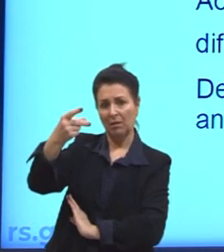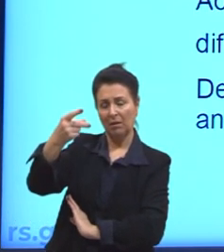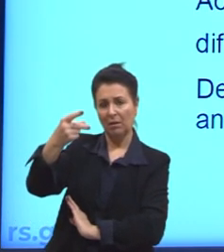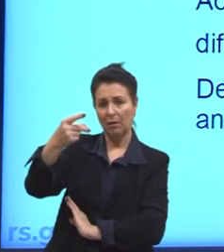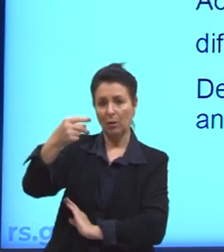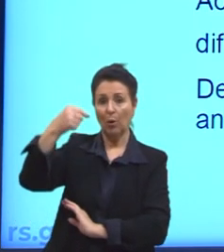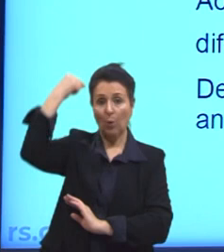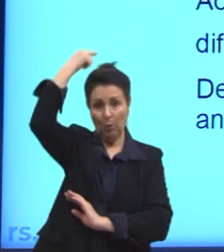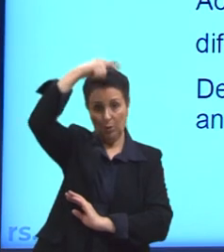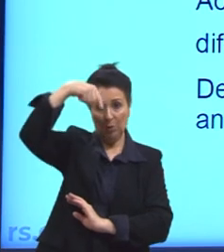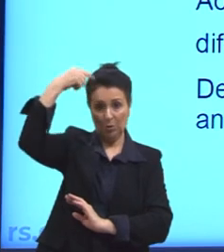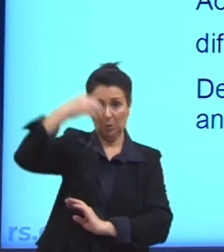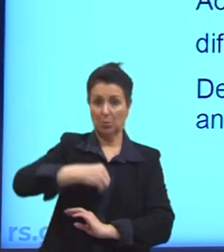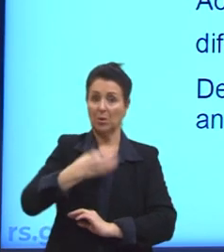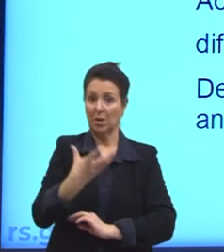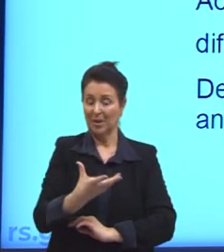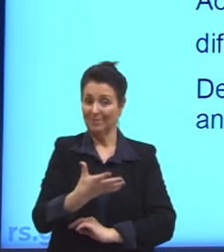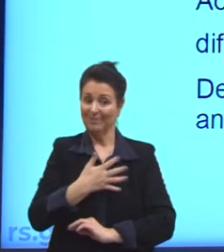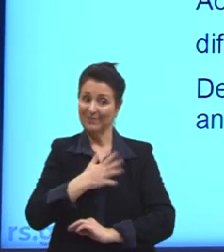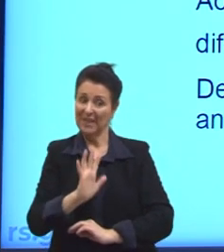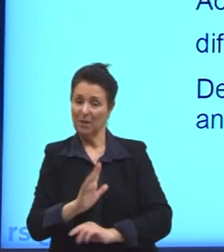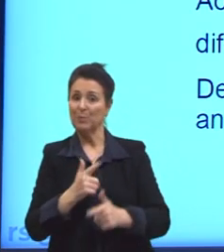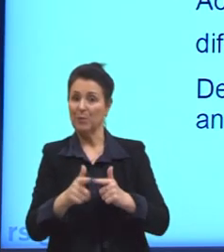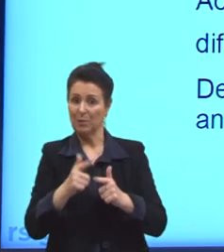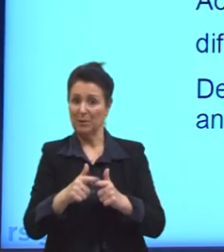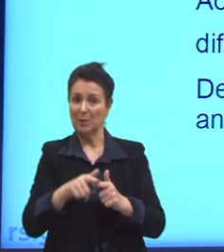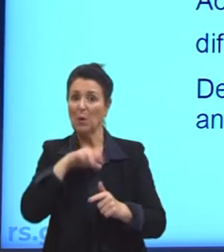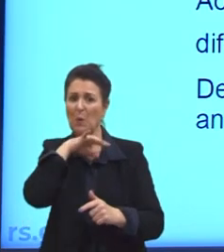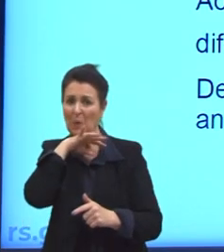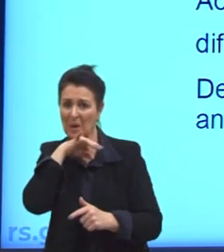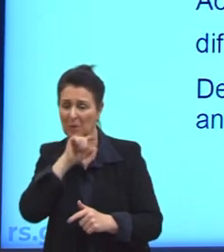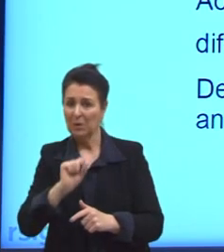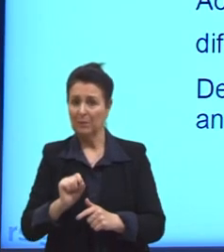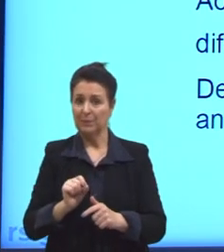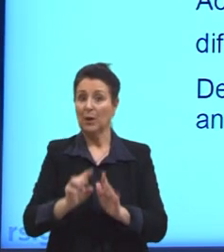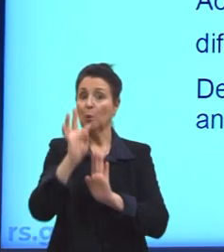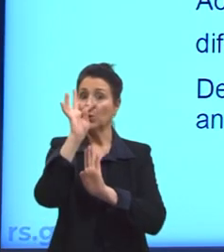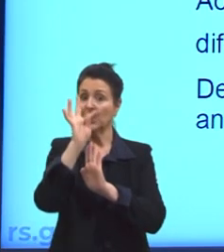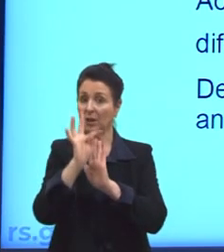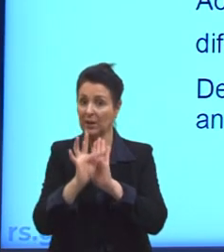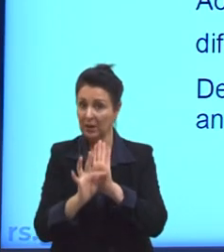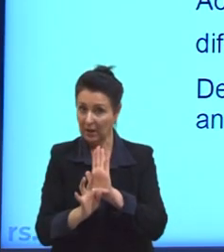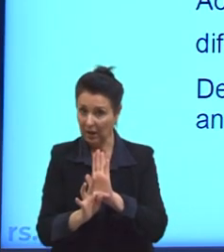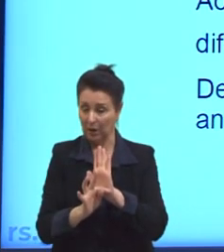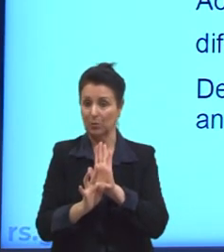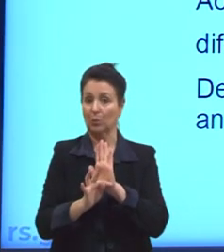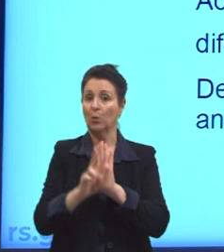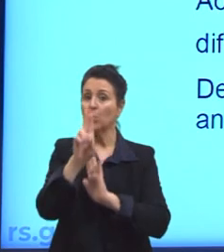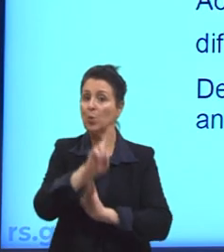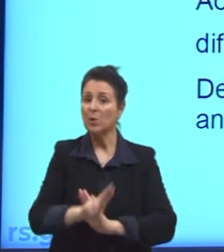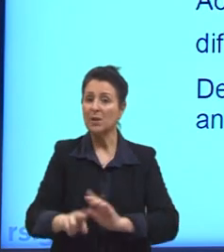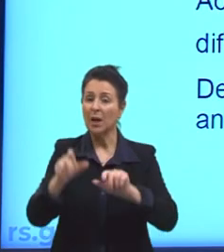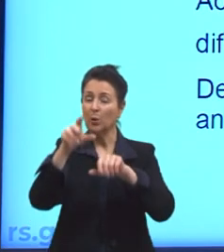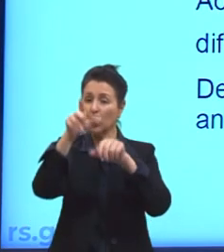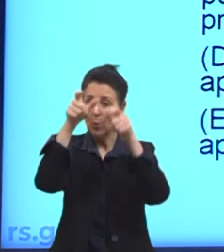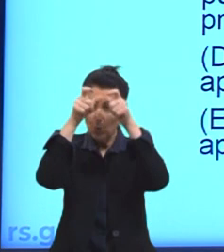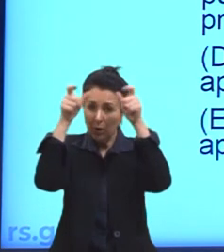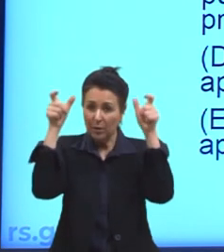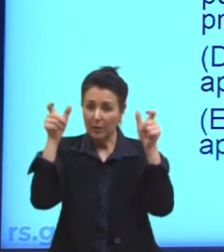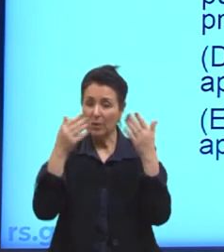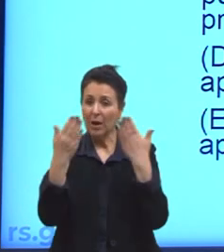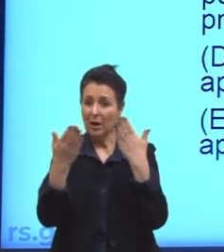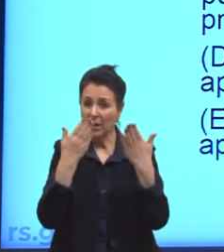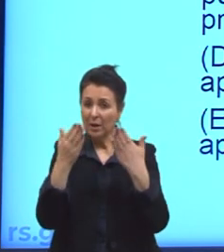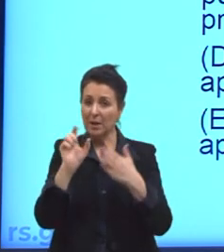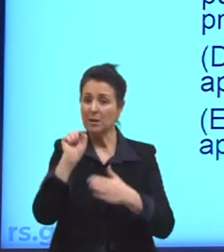tem essa encrenca aí com o mal né de acordo com uma passagem do texto citado acima e com seu o ventos análise a